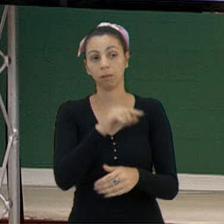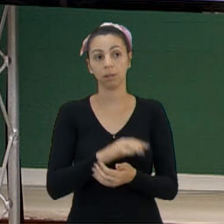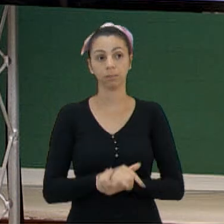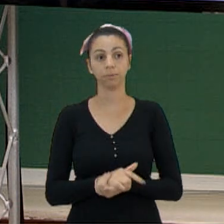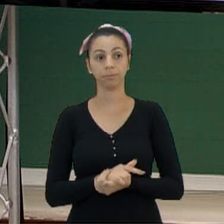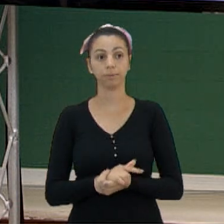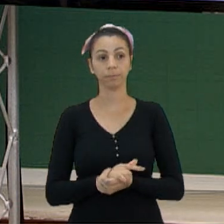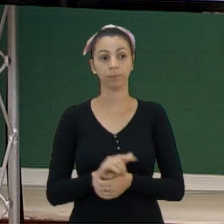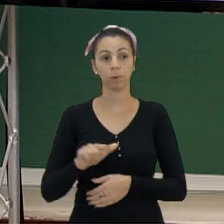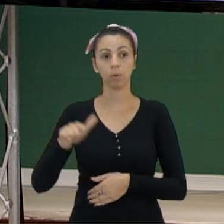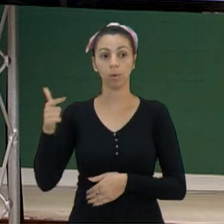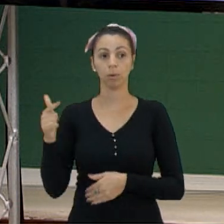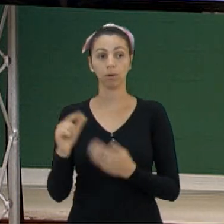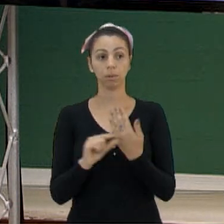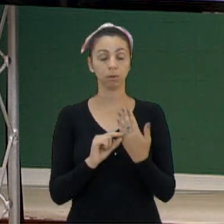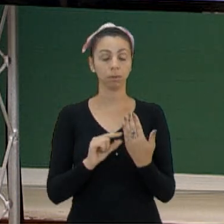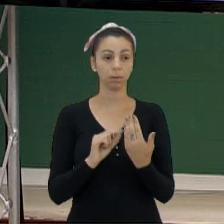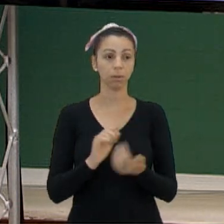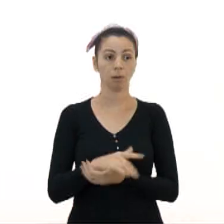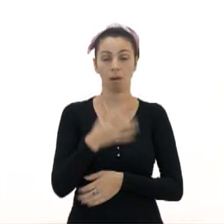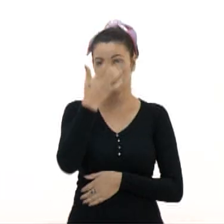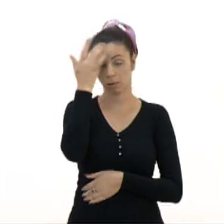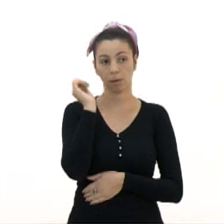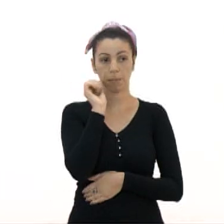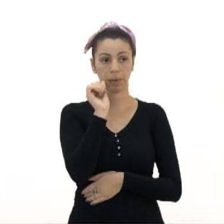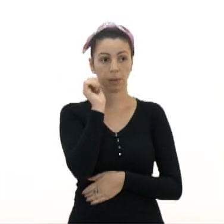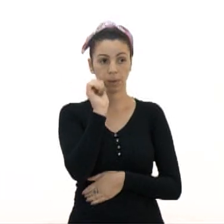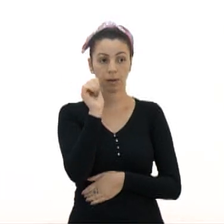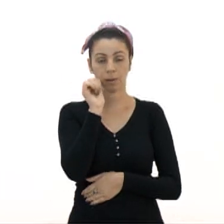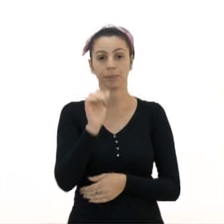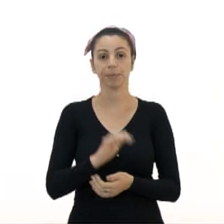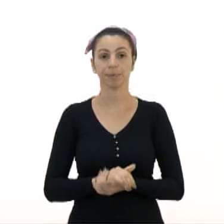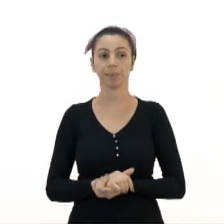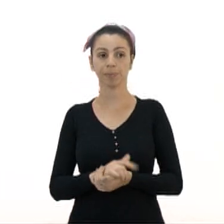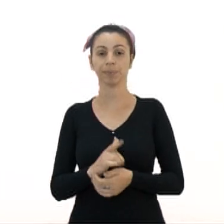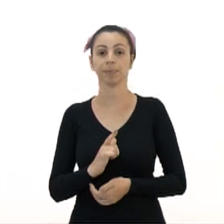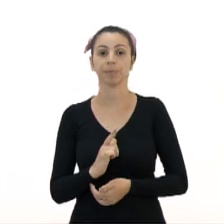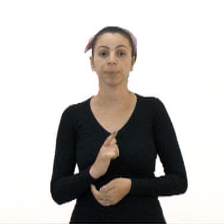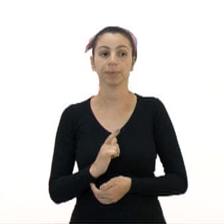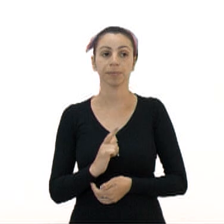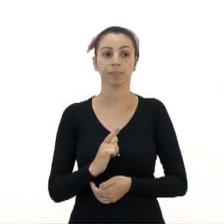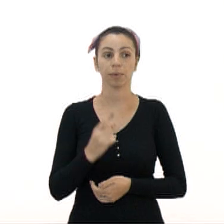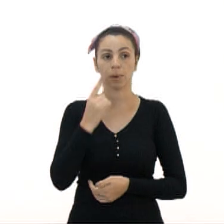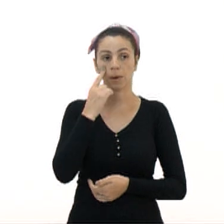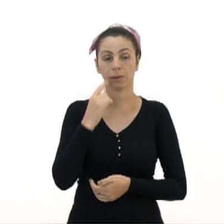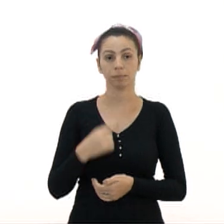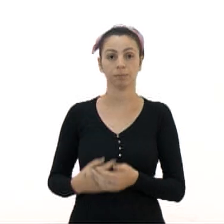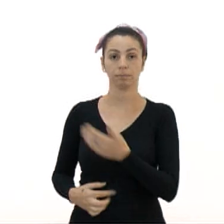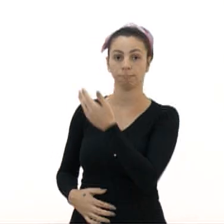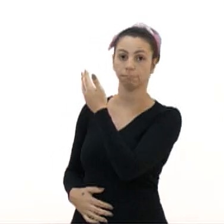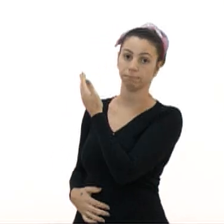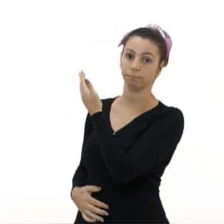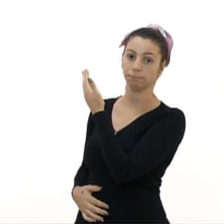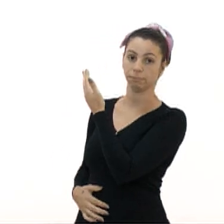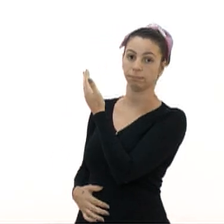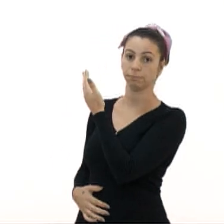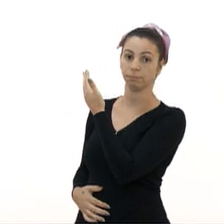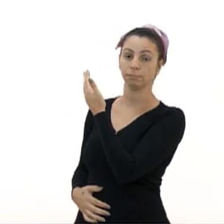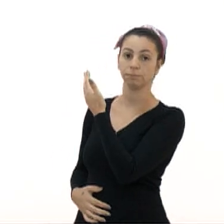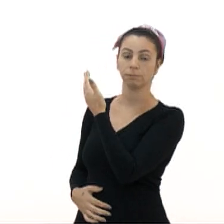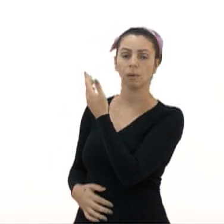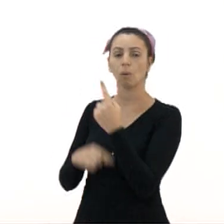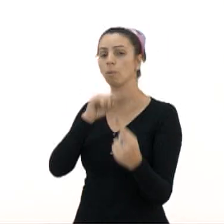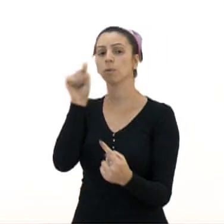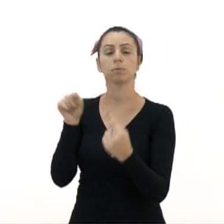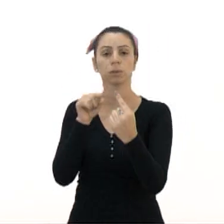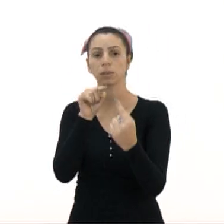o Velázquez. Pessoal, as meninas, ele vai se retratar bastante também, está ele aqui, né? E qual que é o objetivo